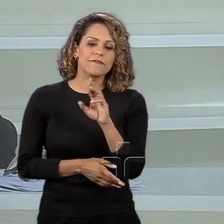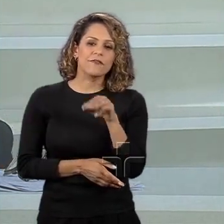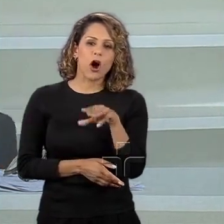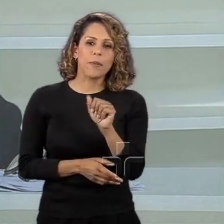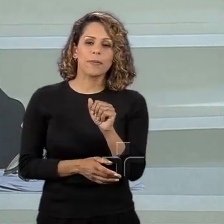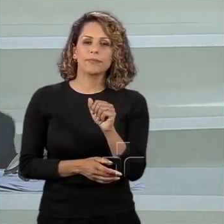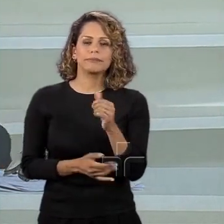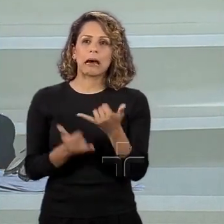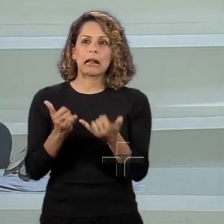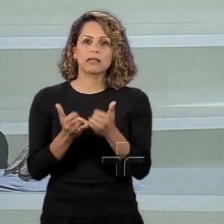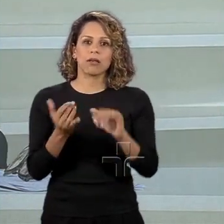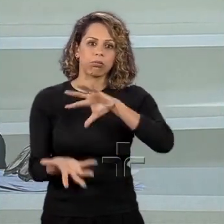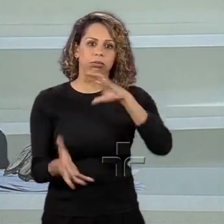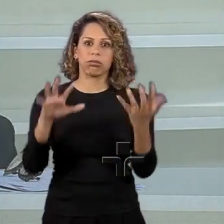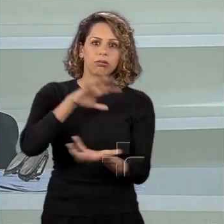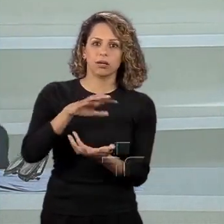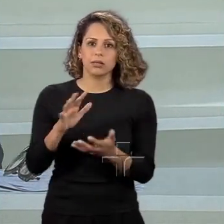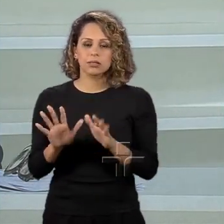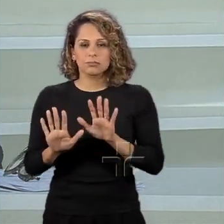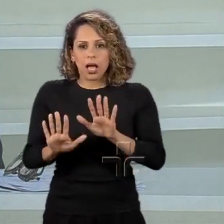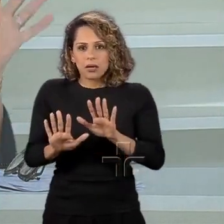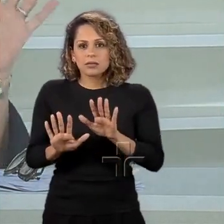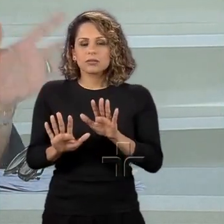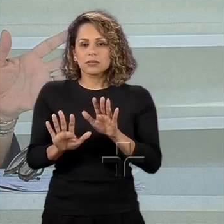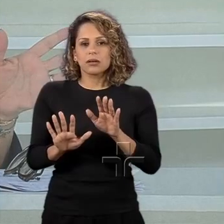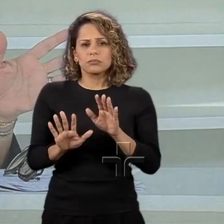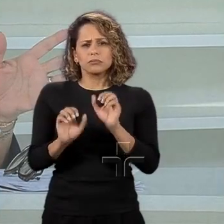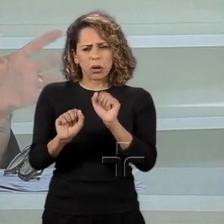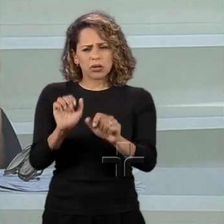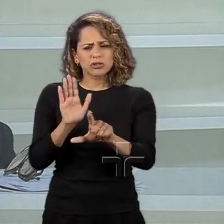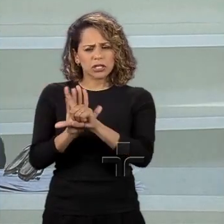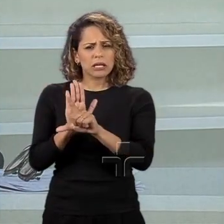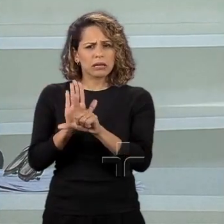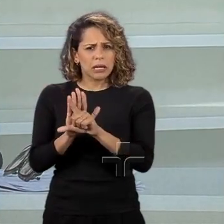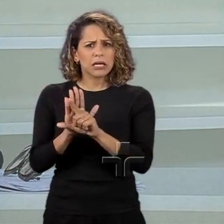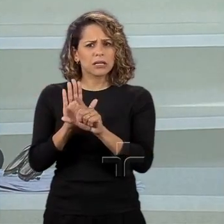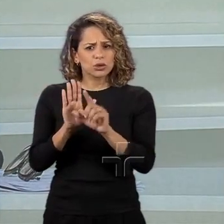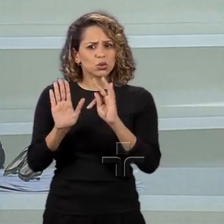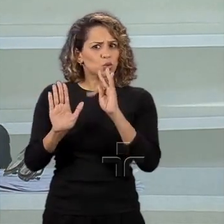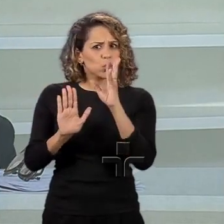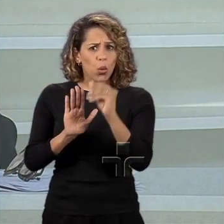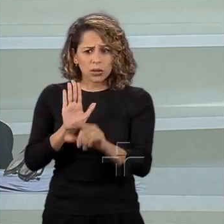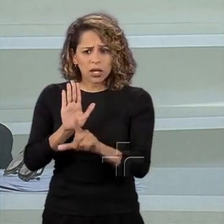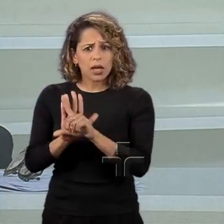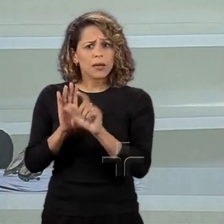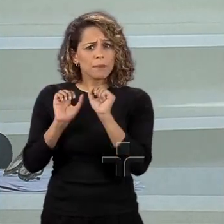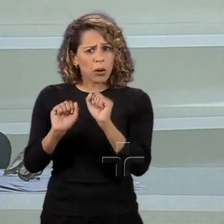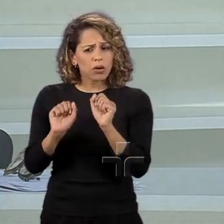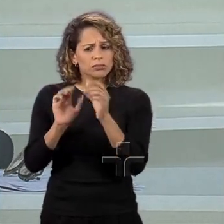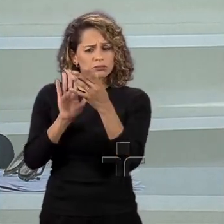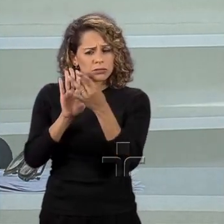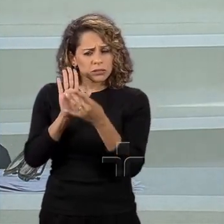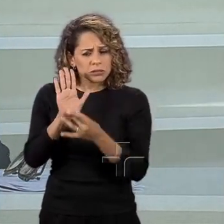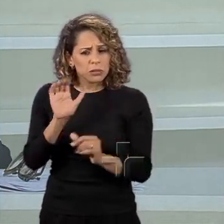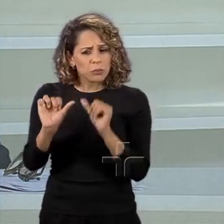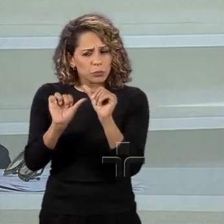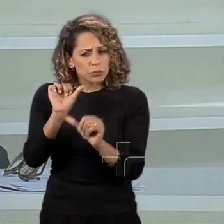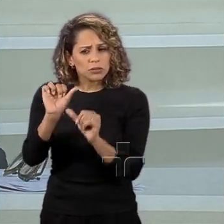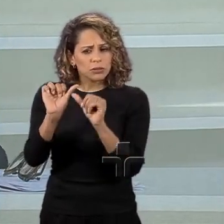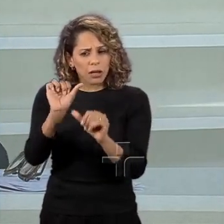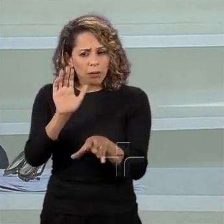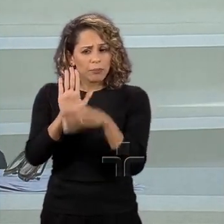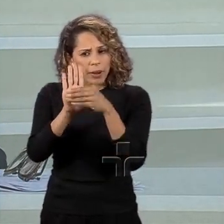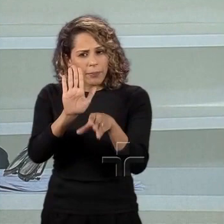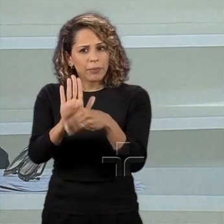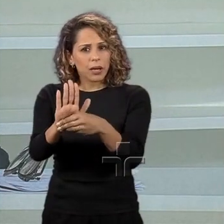Não. Toda lei, repito, pode ser modernizada. Só a Bíblia que não pode mudar, mas toda lei pode. Então, nós vamos votar de novo com Ciro